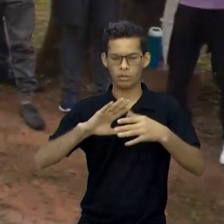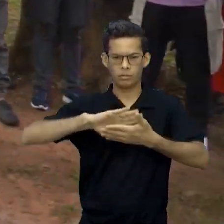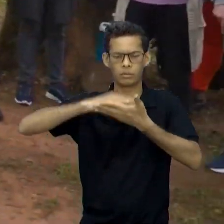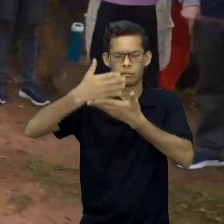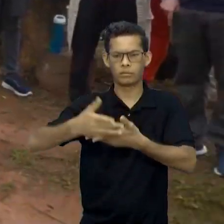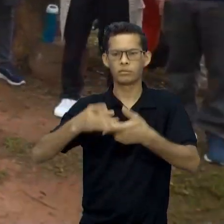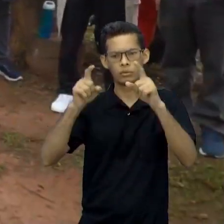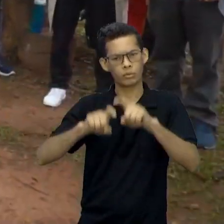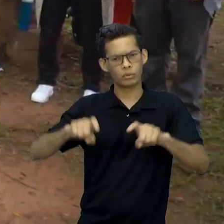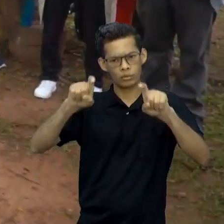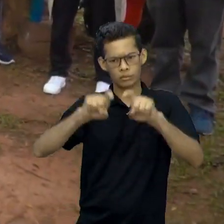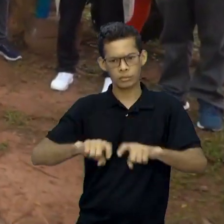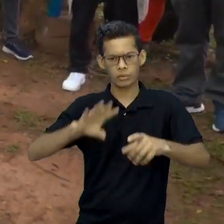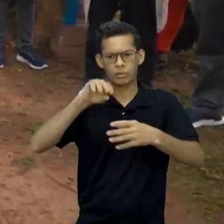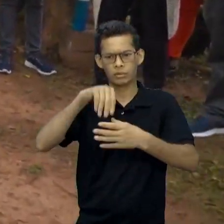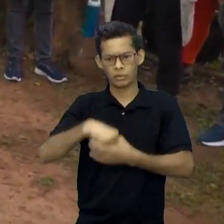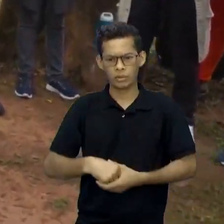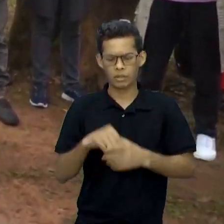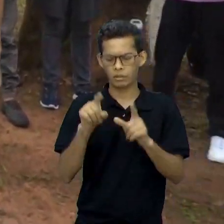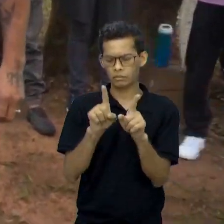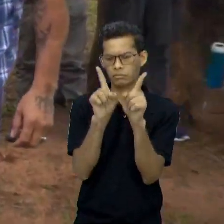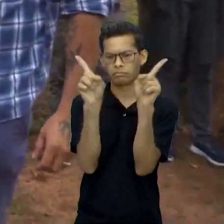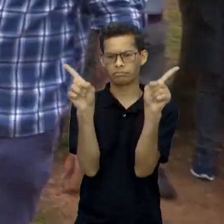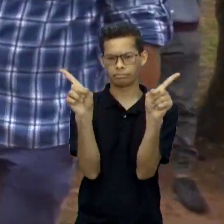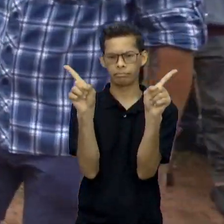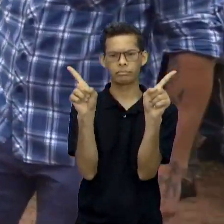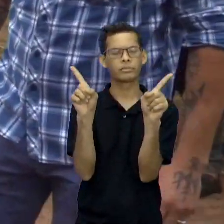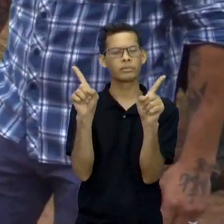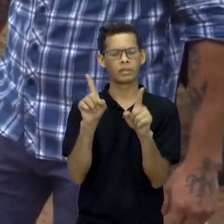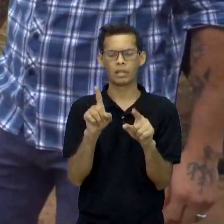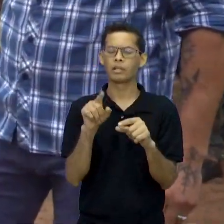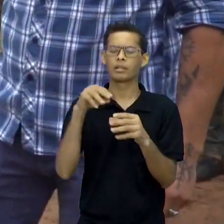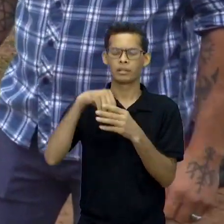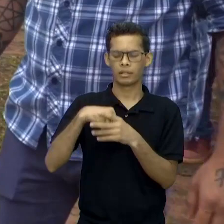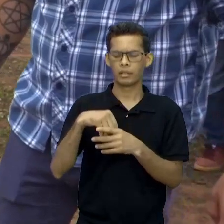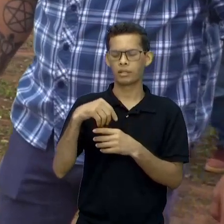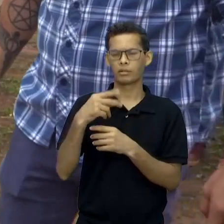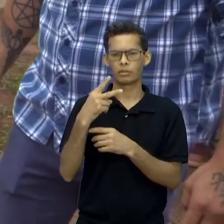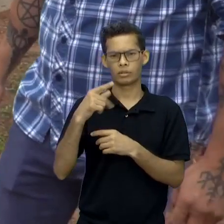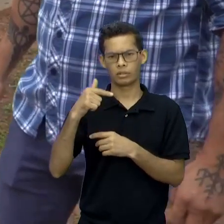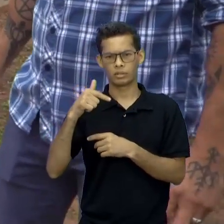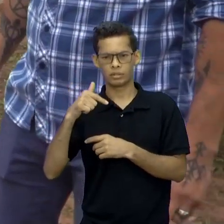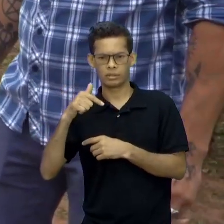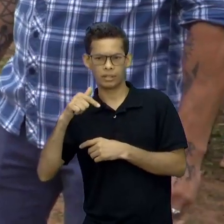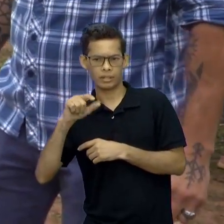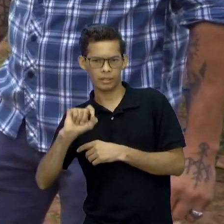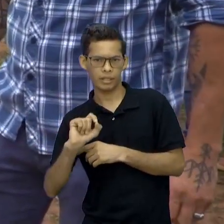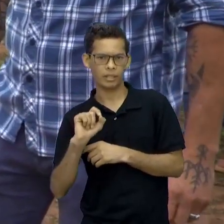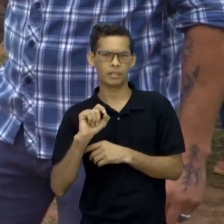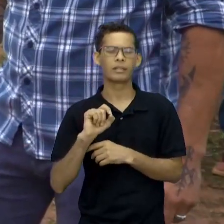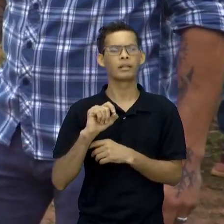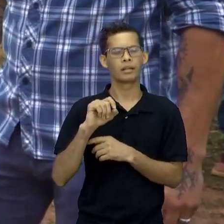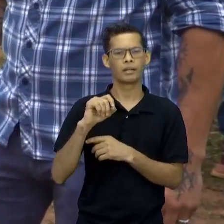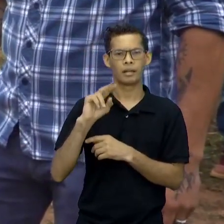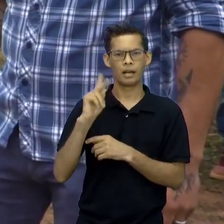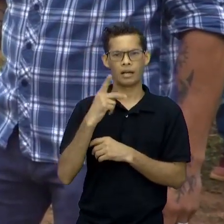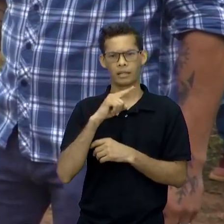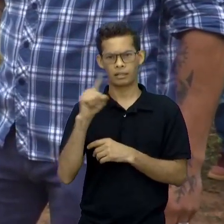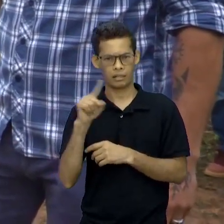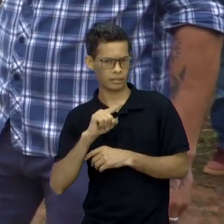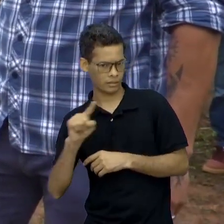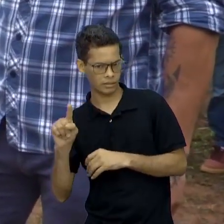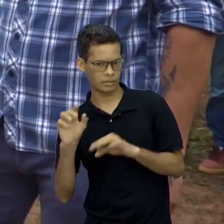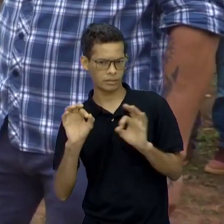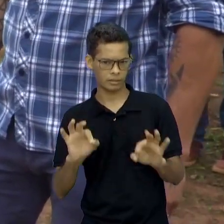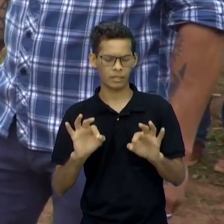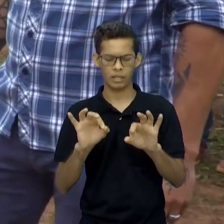antena de alta frequência. Nós vamos usar uma antena de 270 MHz. Ela fica dentro dessa caixa laranja,